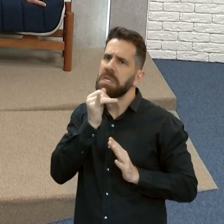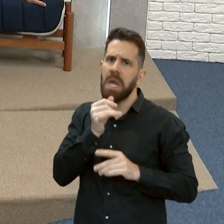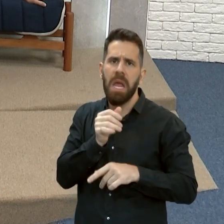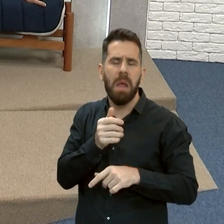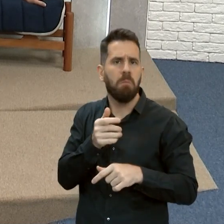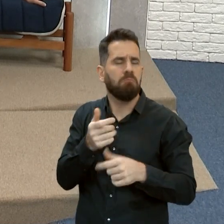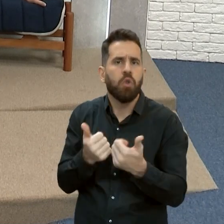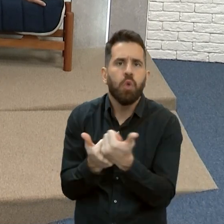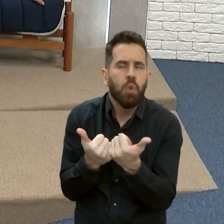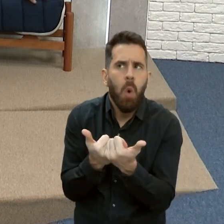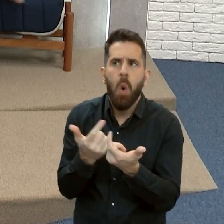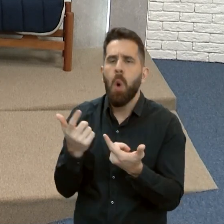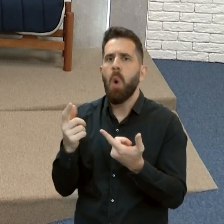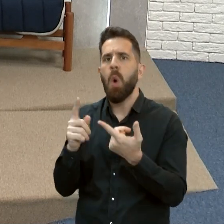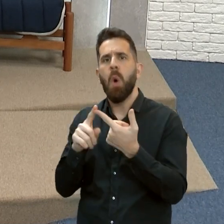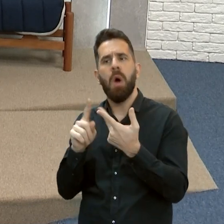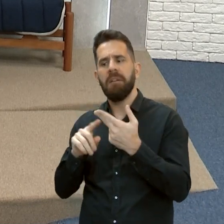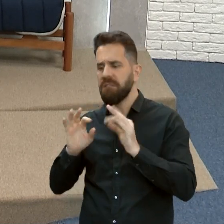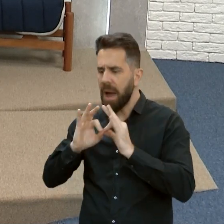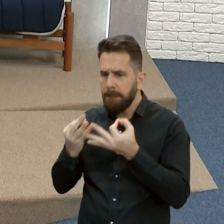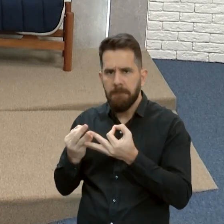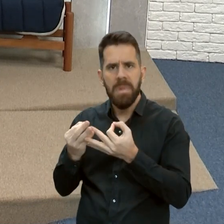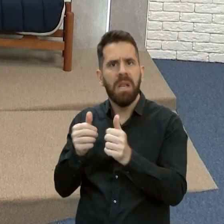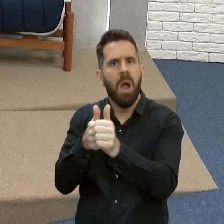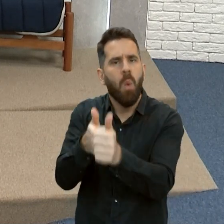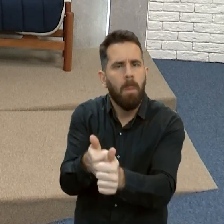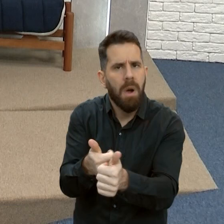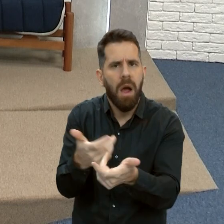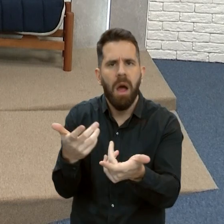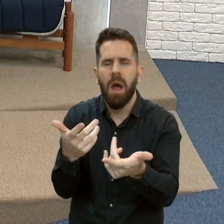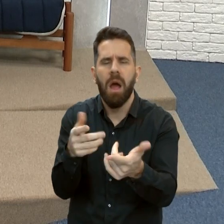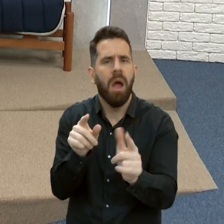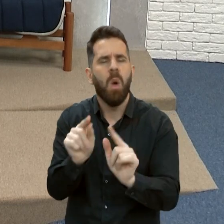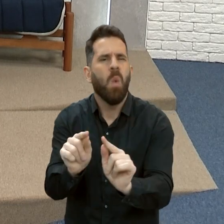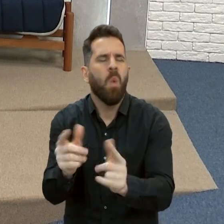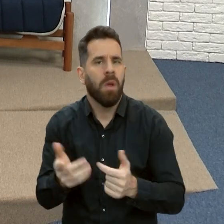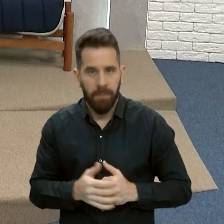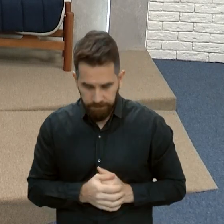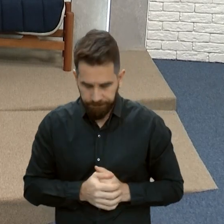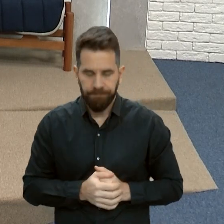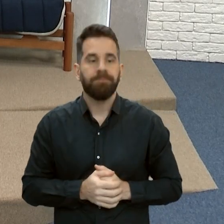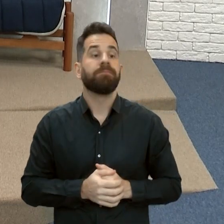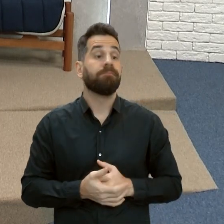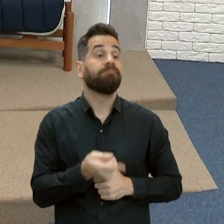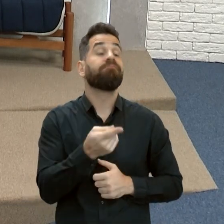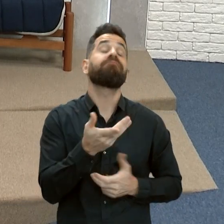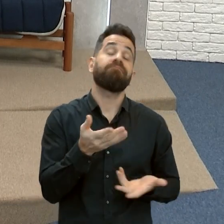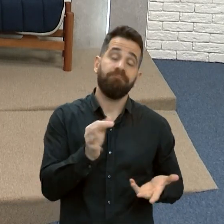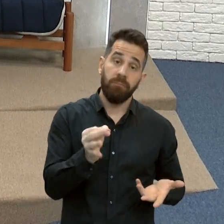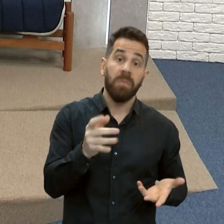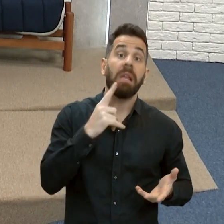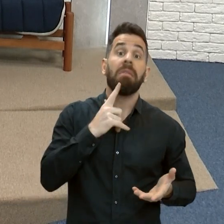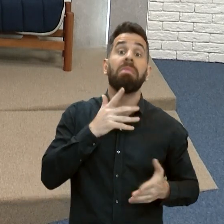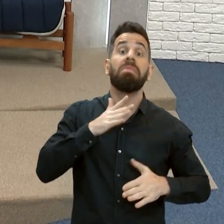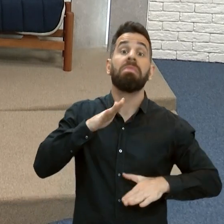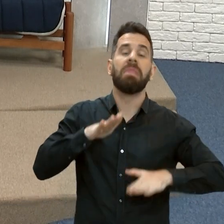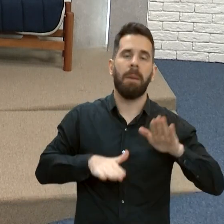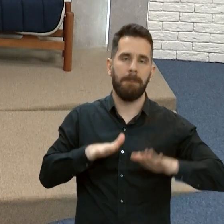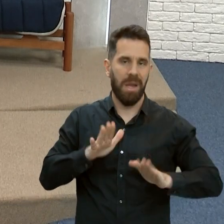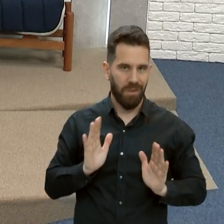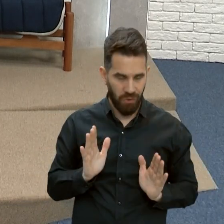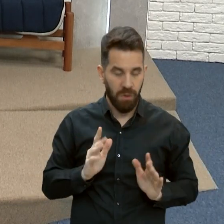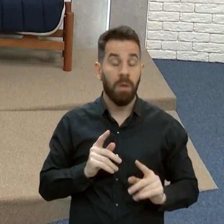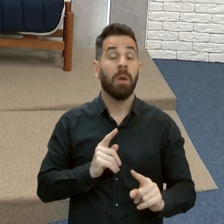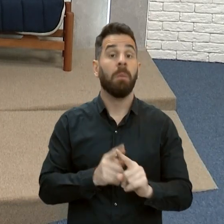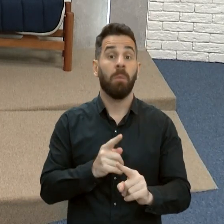funciona? Isso vai depender, né? Como a Ana Cláudia explicou, depois da triagem que é